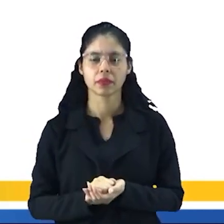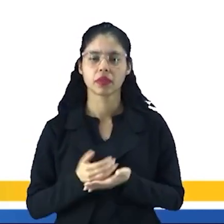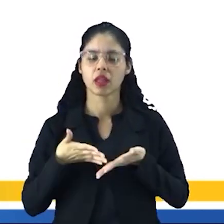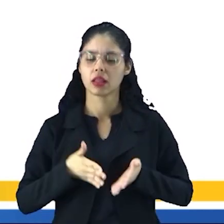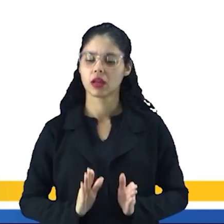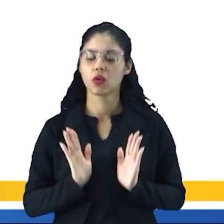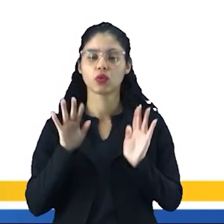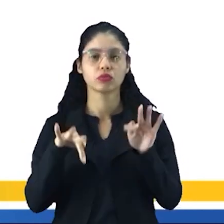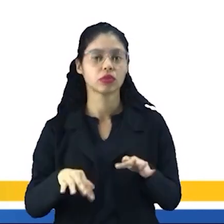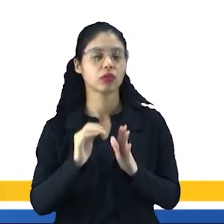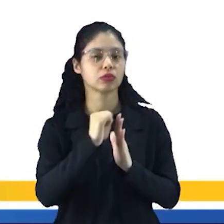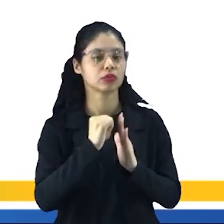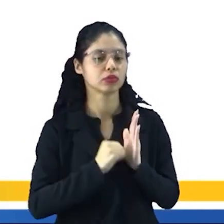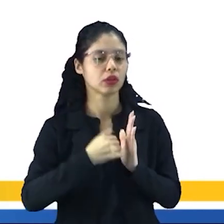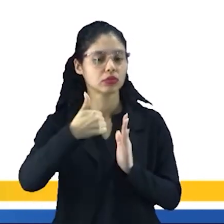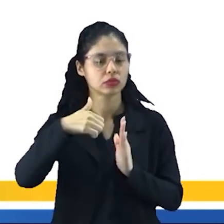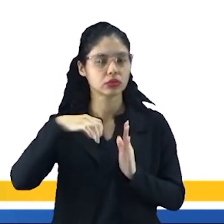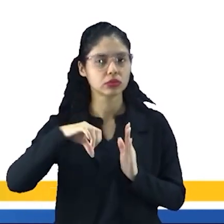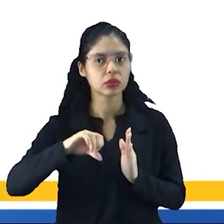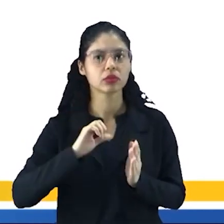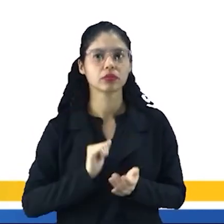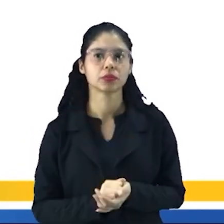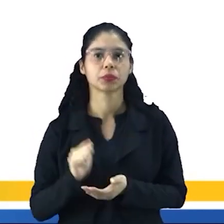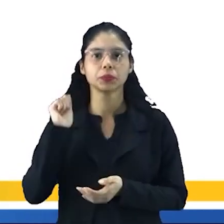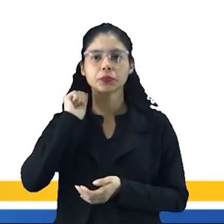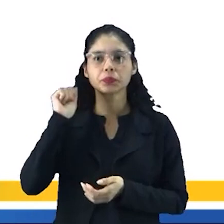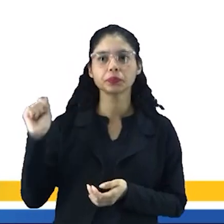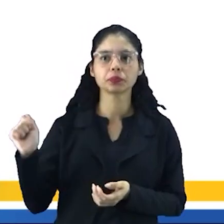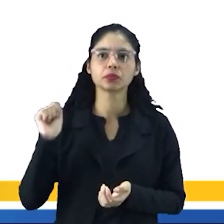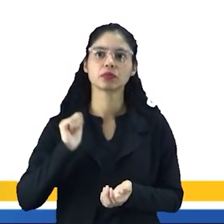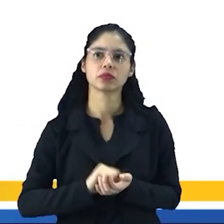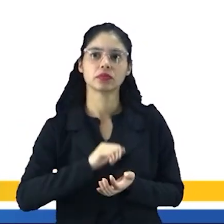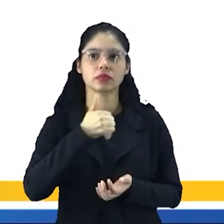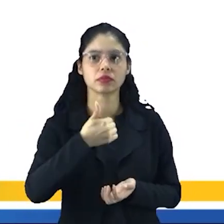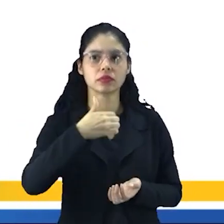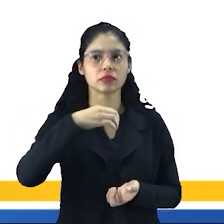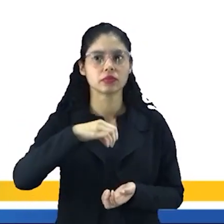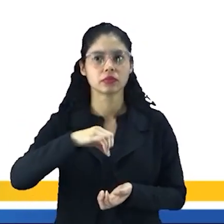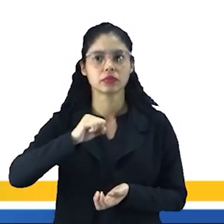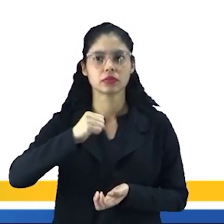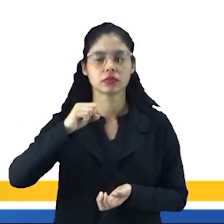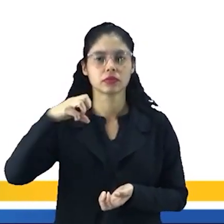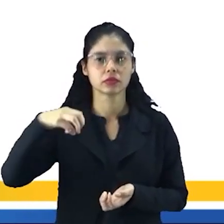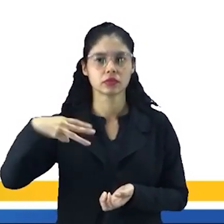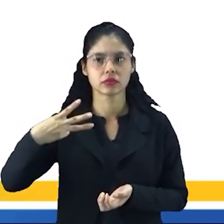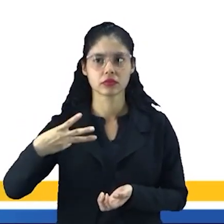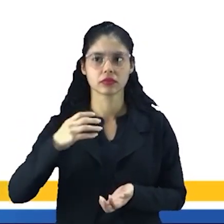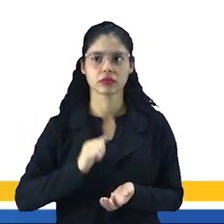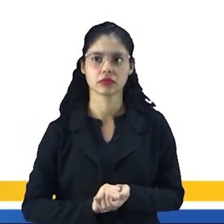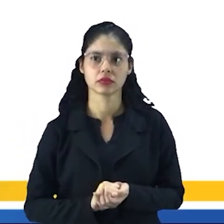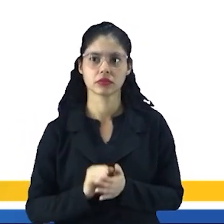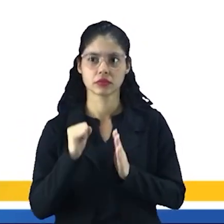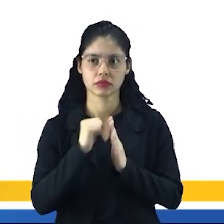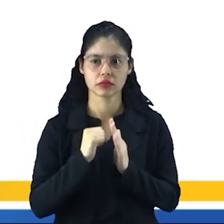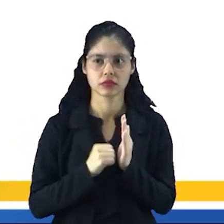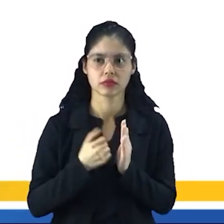Ela nasceu no final do século XIX, está em agosto de 1893, e no início do século XX, ela era o